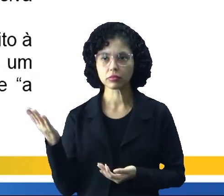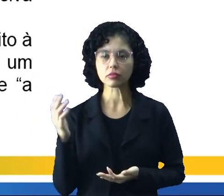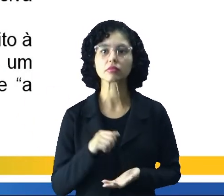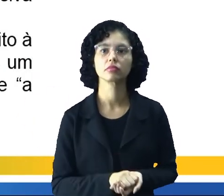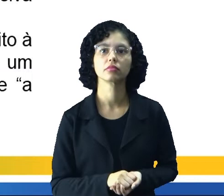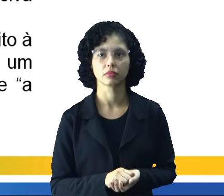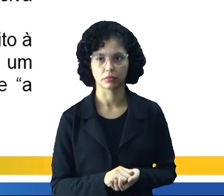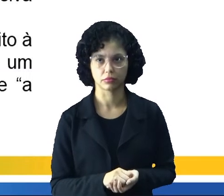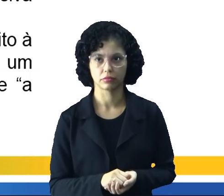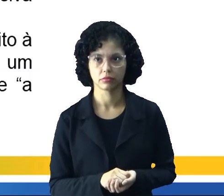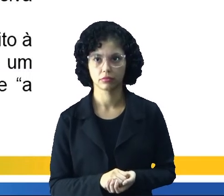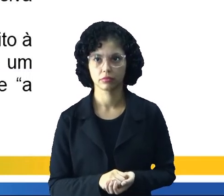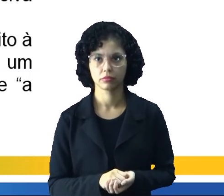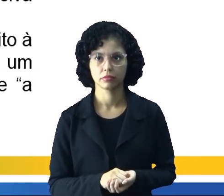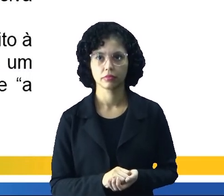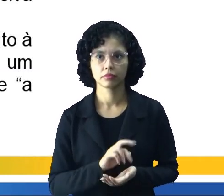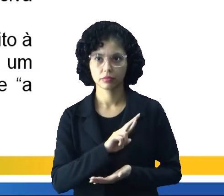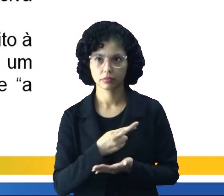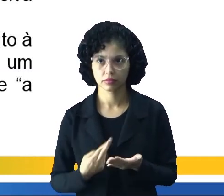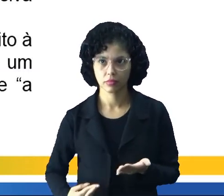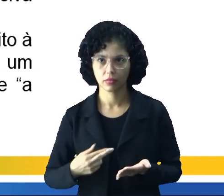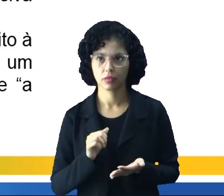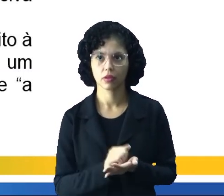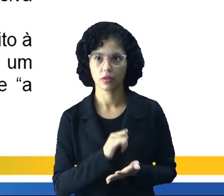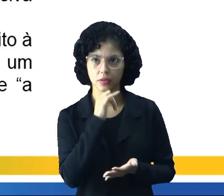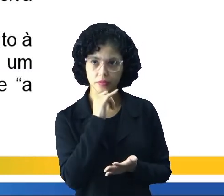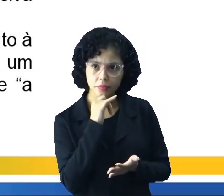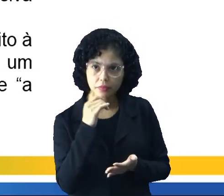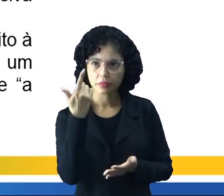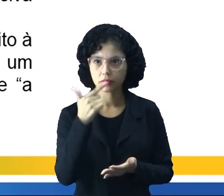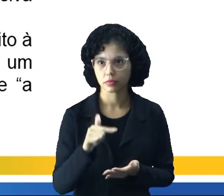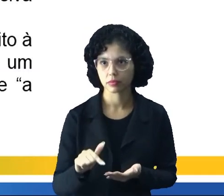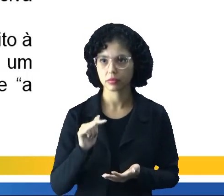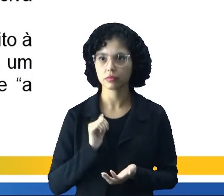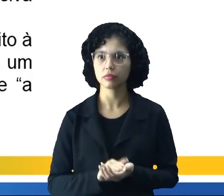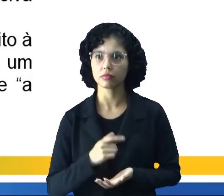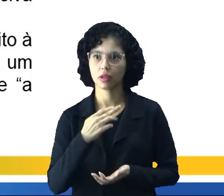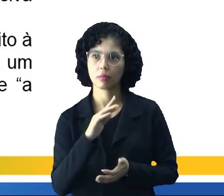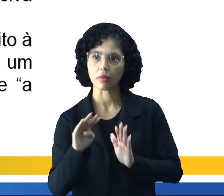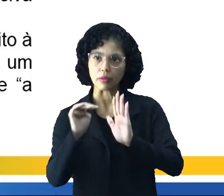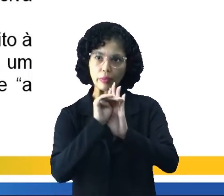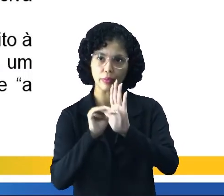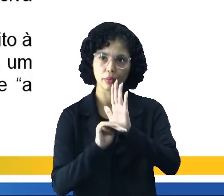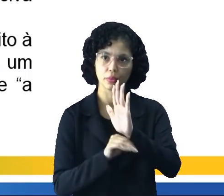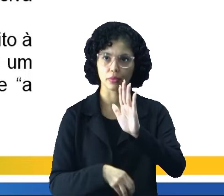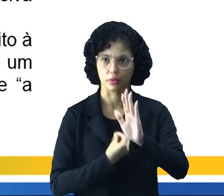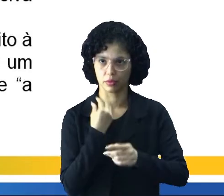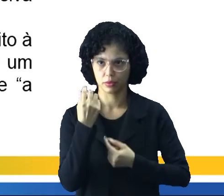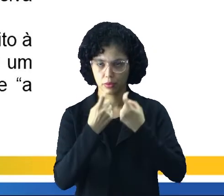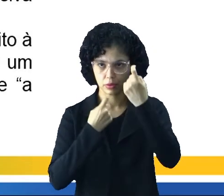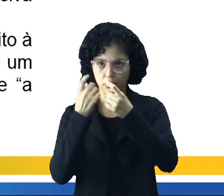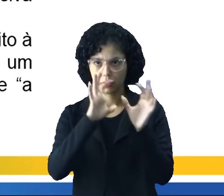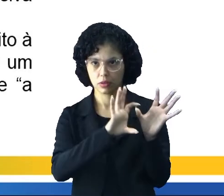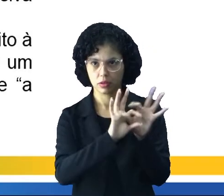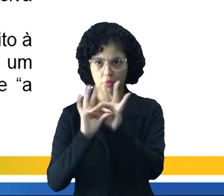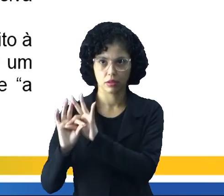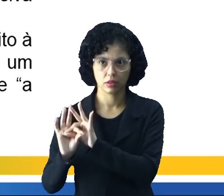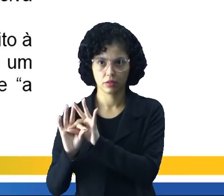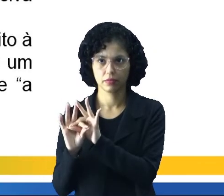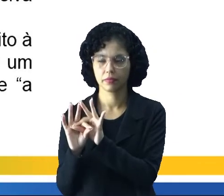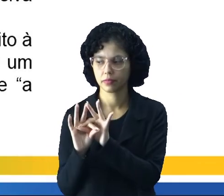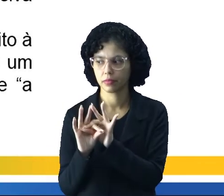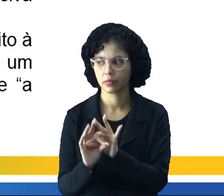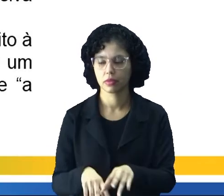né? A redação do exemplo, ela apresenta o quê? Repertório com presença expressiva de elementos coesivos.